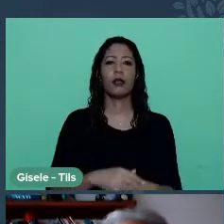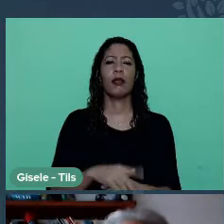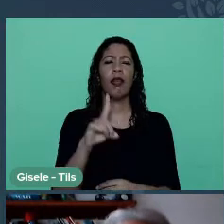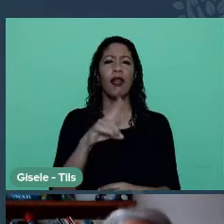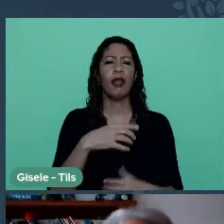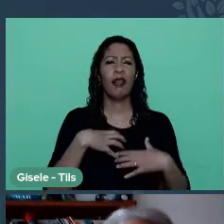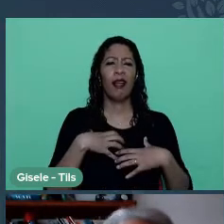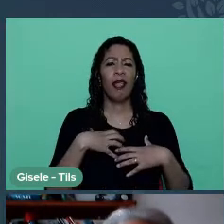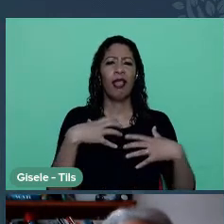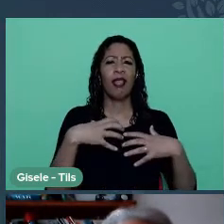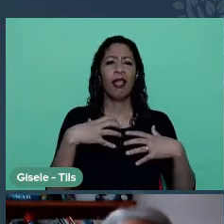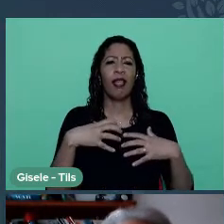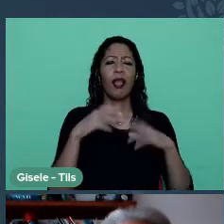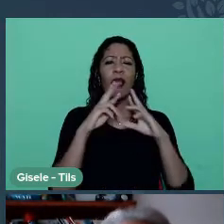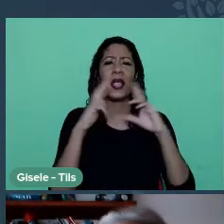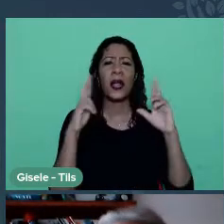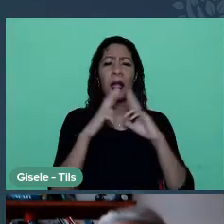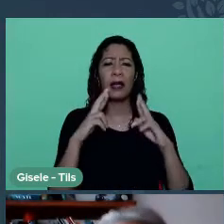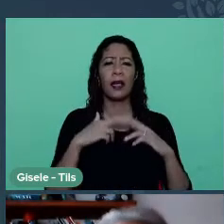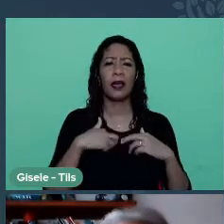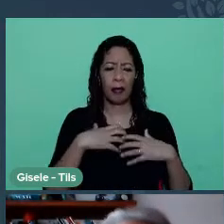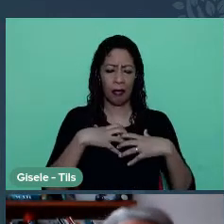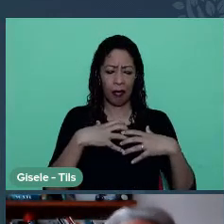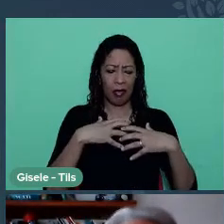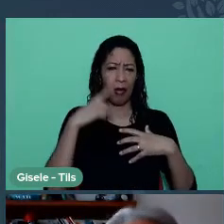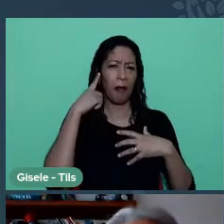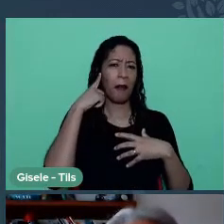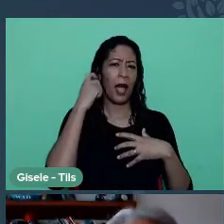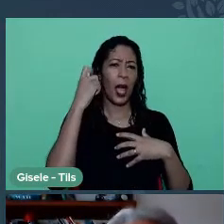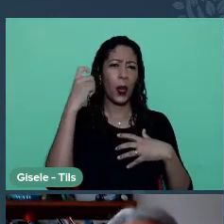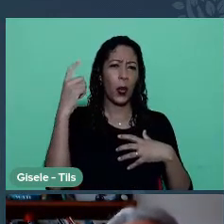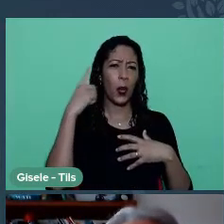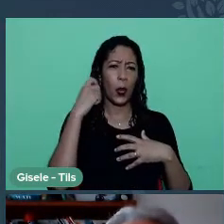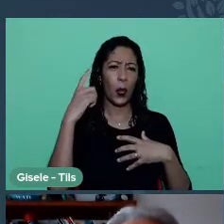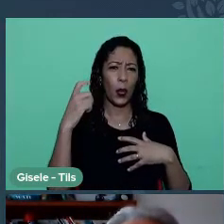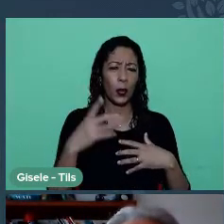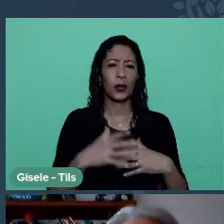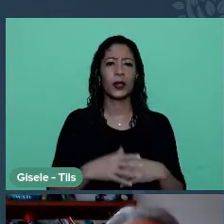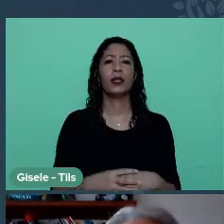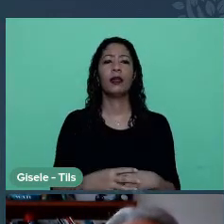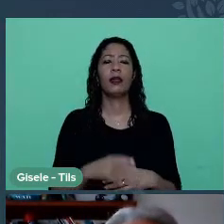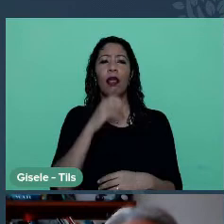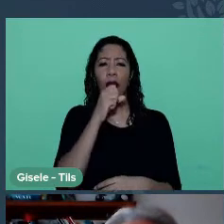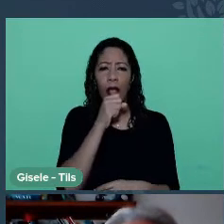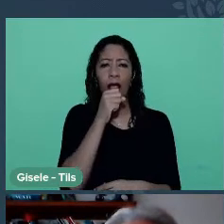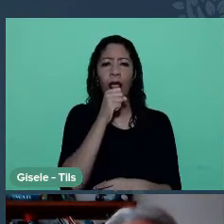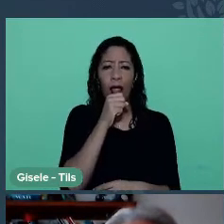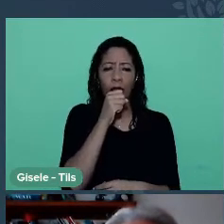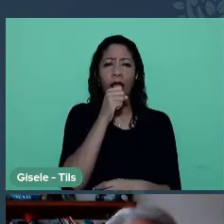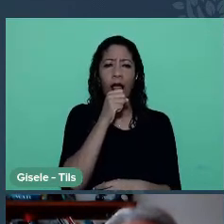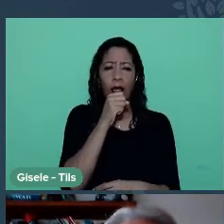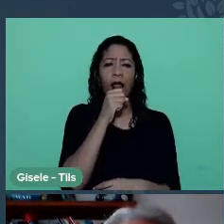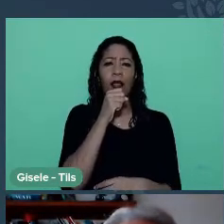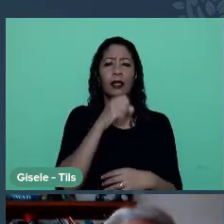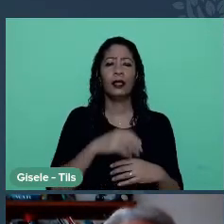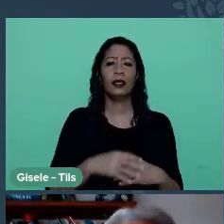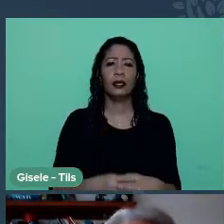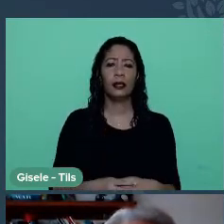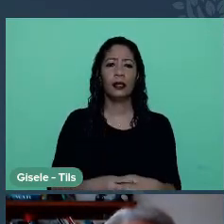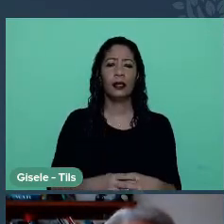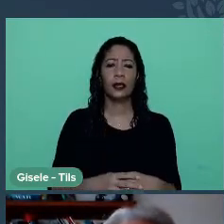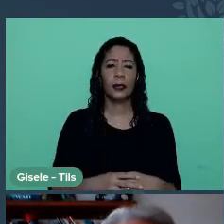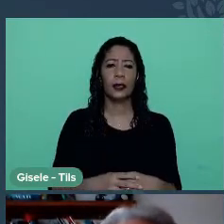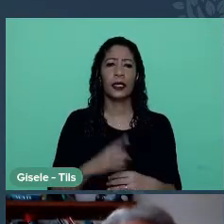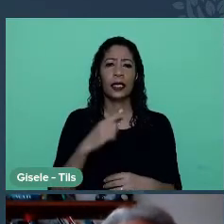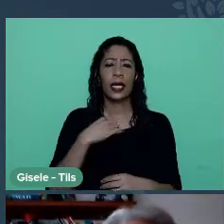de falta de ar, muito chiado ou piado no peito e tosse com a expectoração